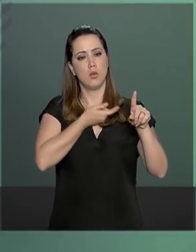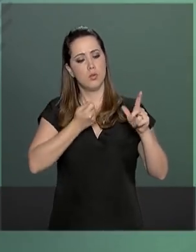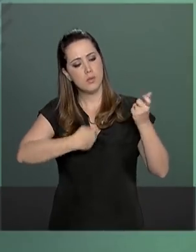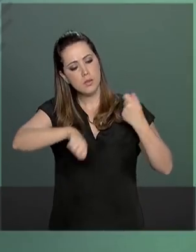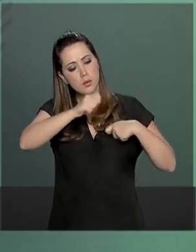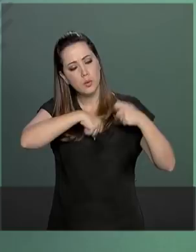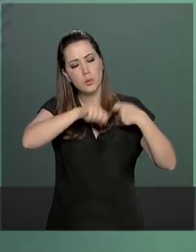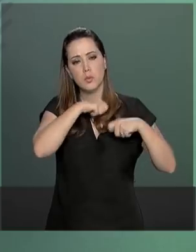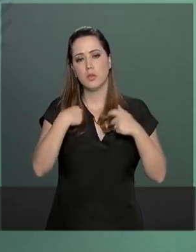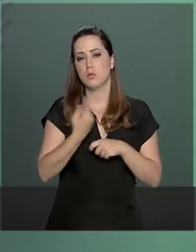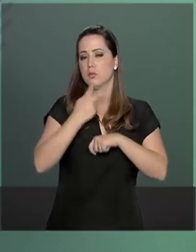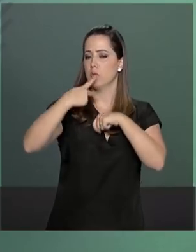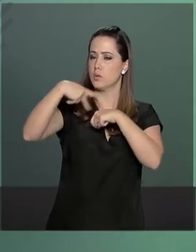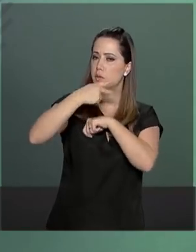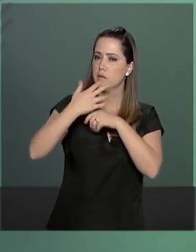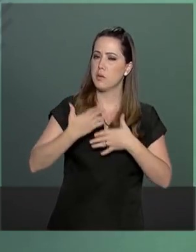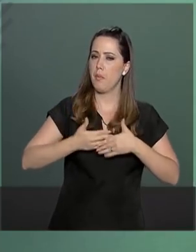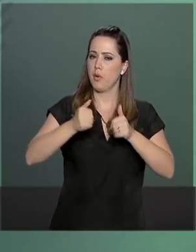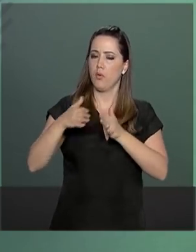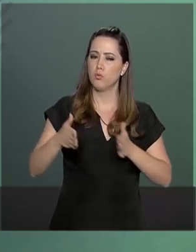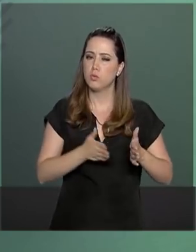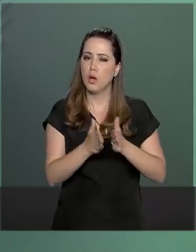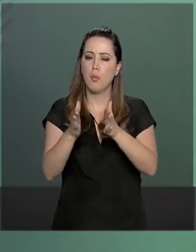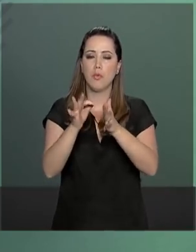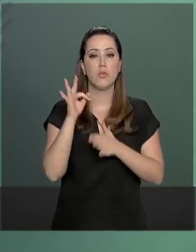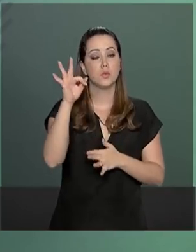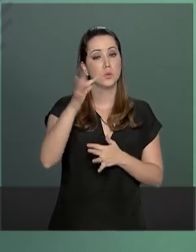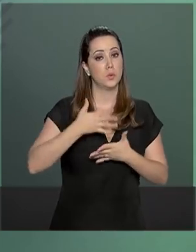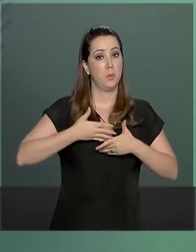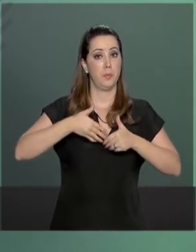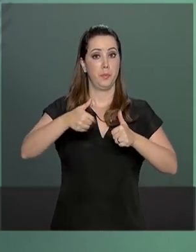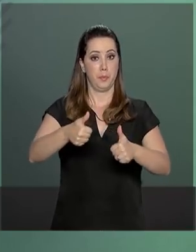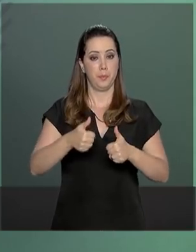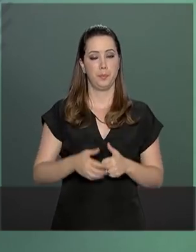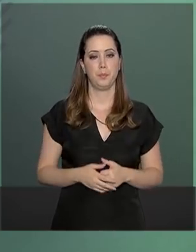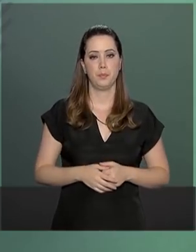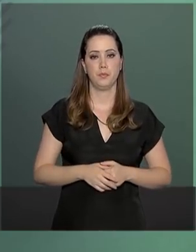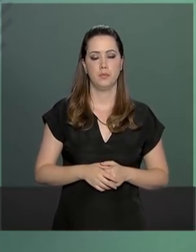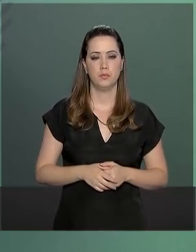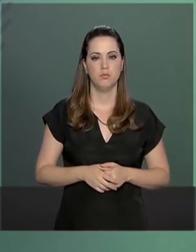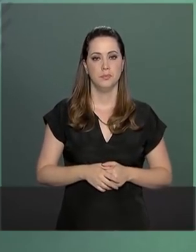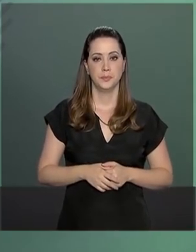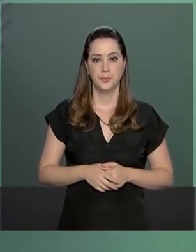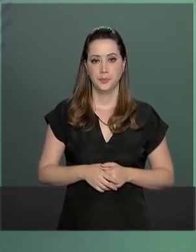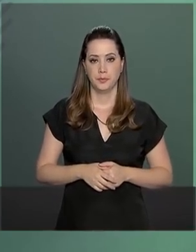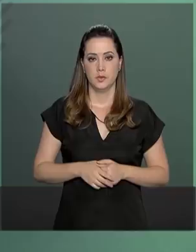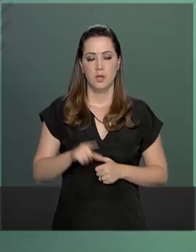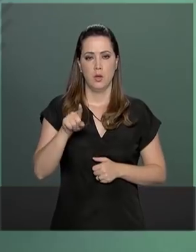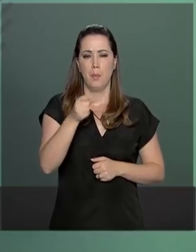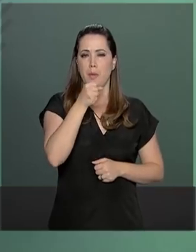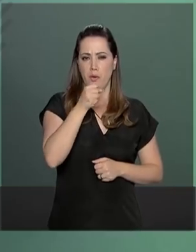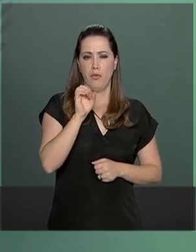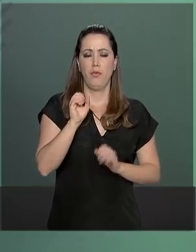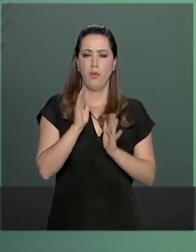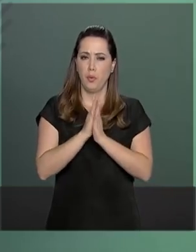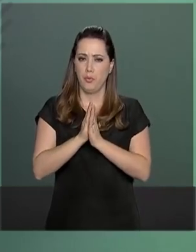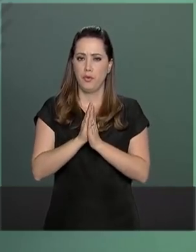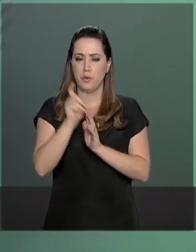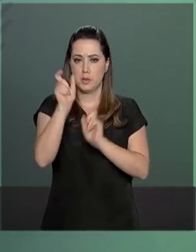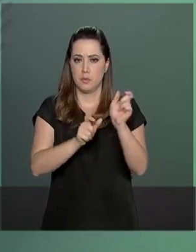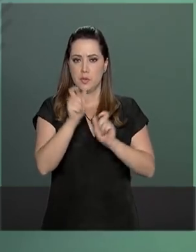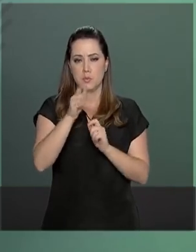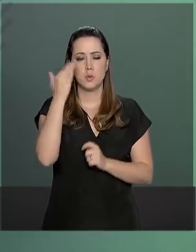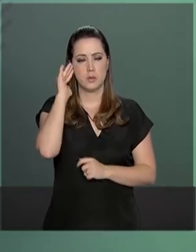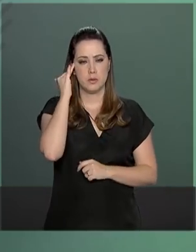economia do nosso país rumo a um futuro muito mais promissor a no microfone para que as